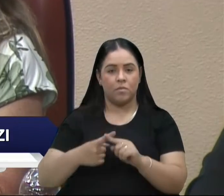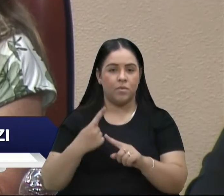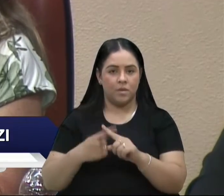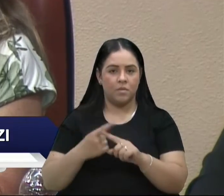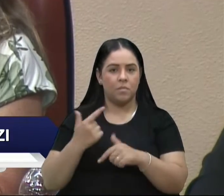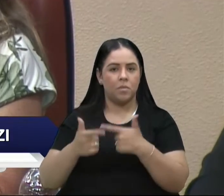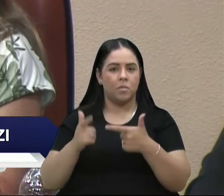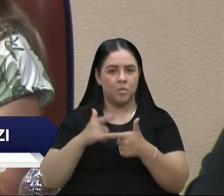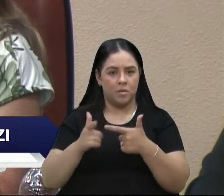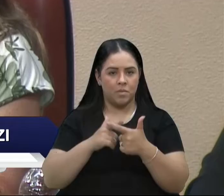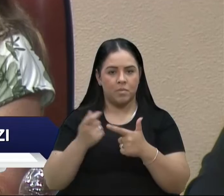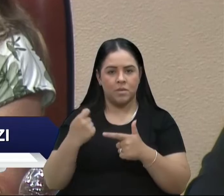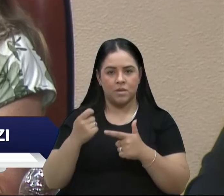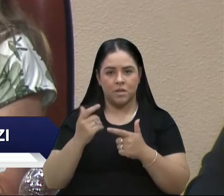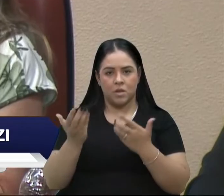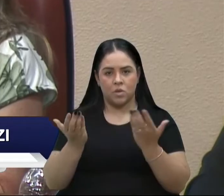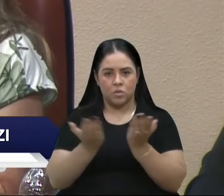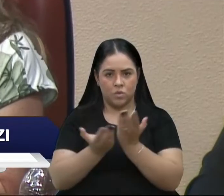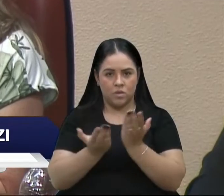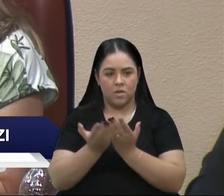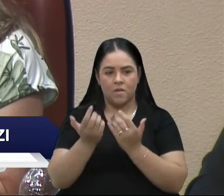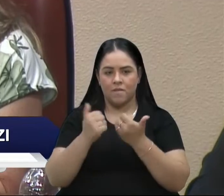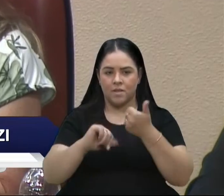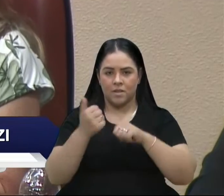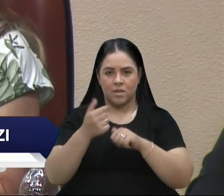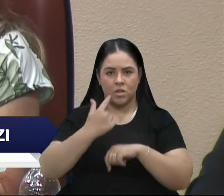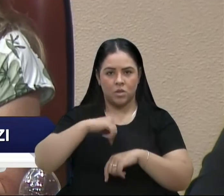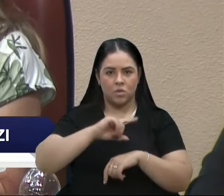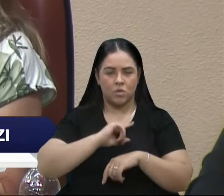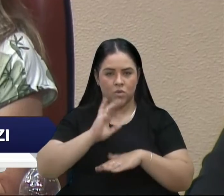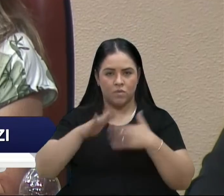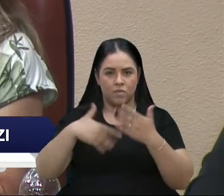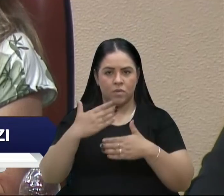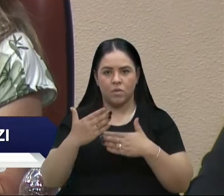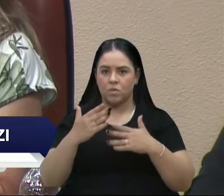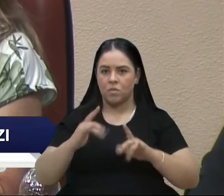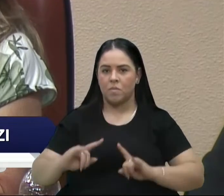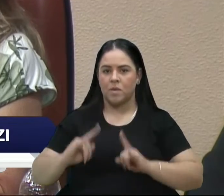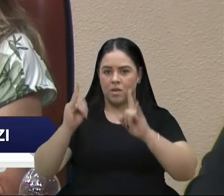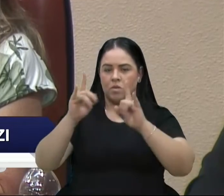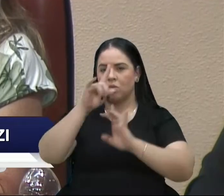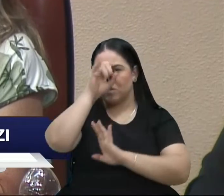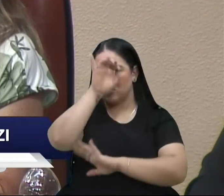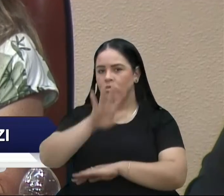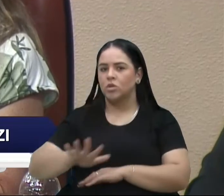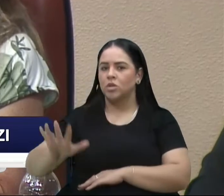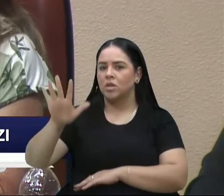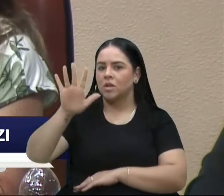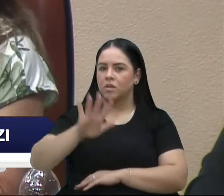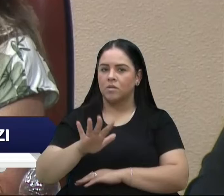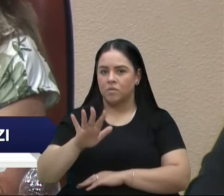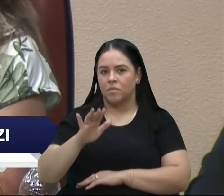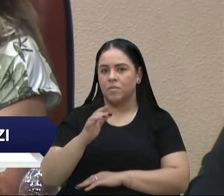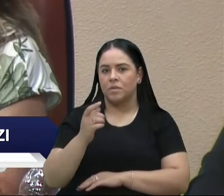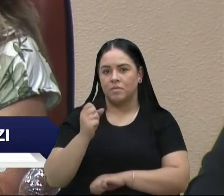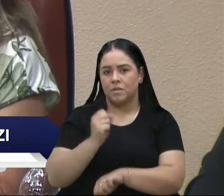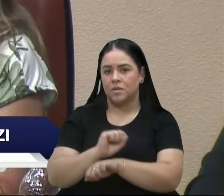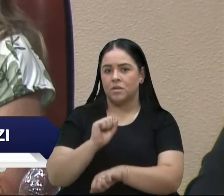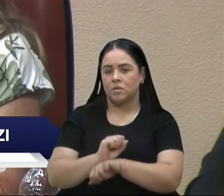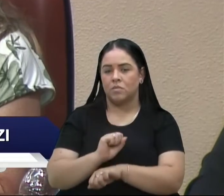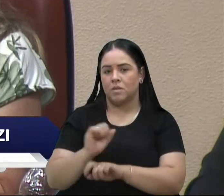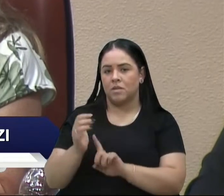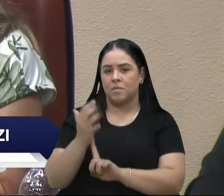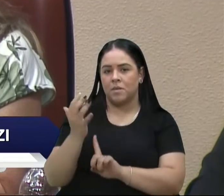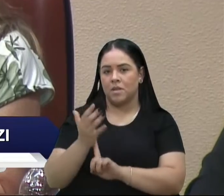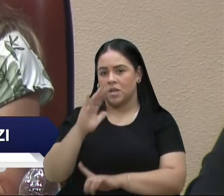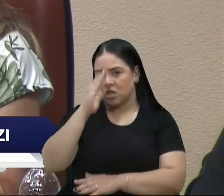serem estudados e avaliados. Então, construímos um prédio no Hospital Geral prospectando uma demanda, provavelmente